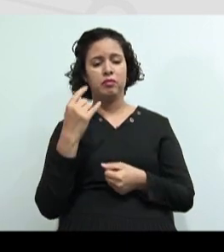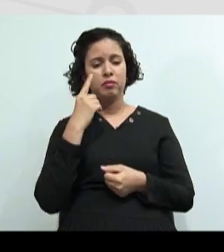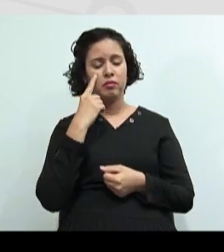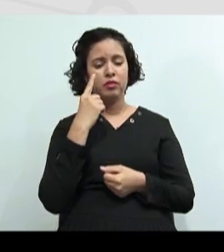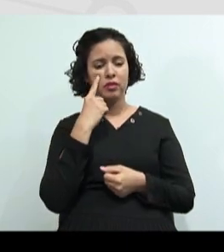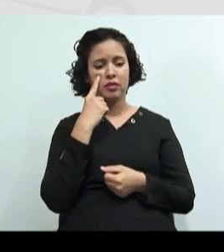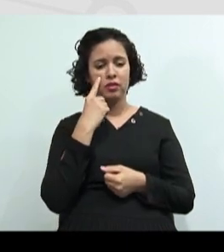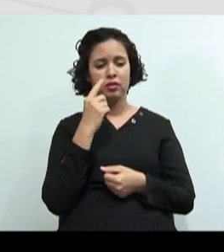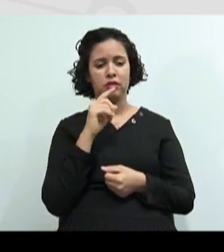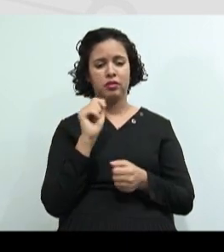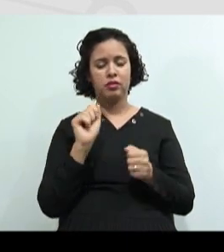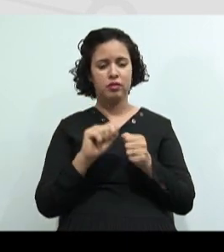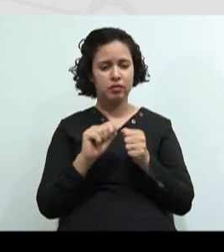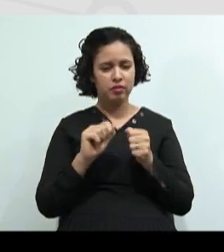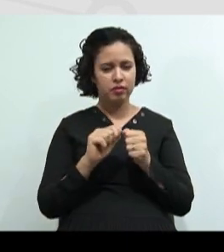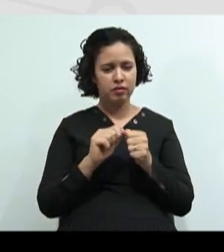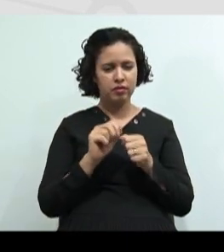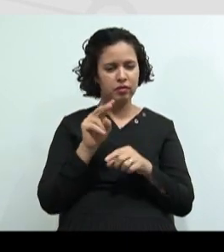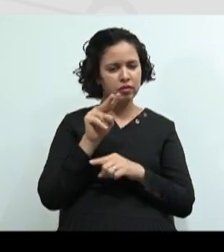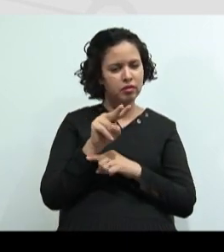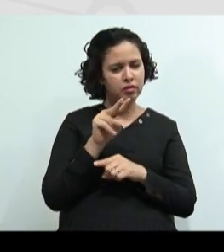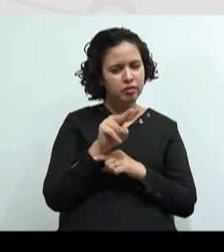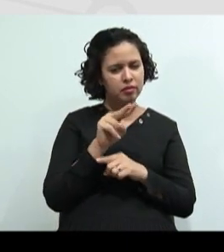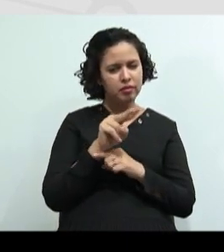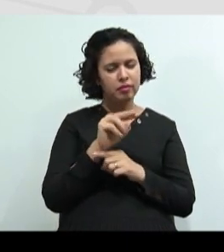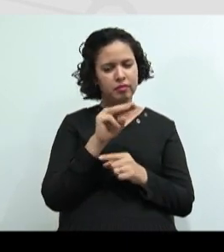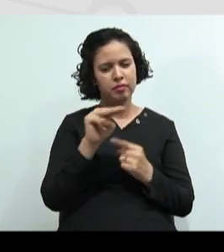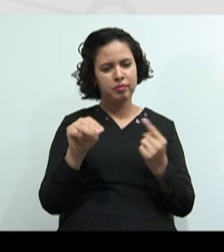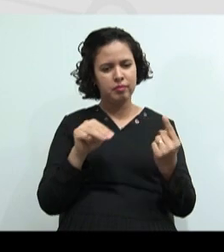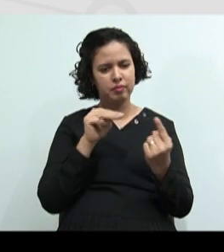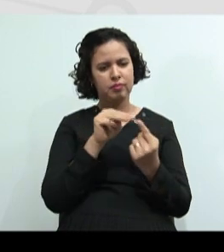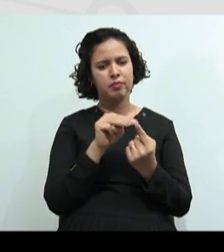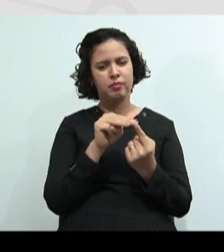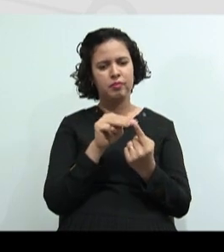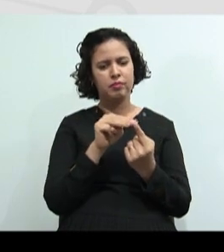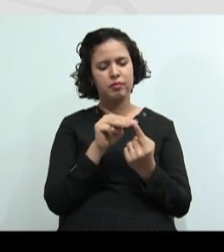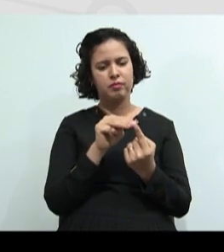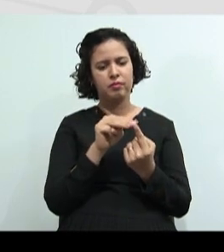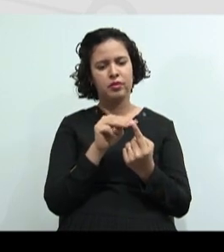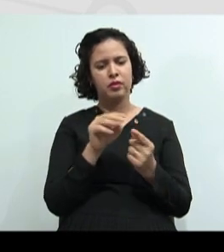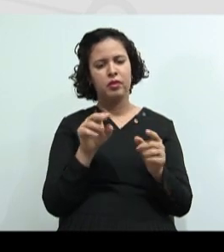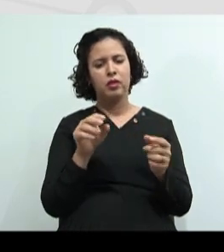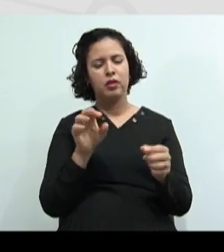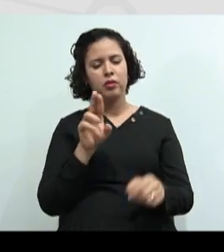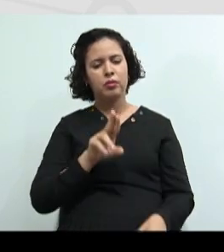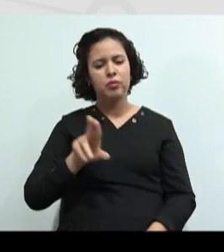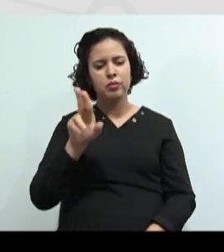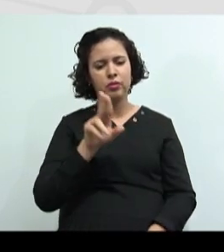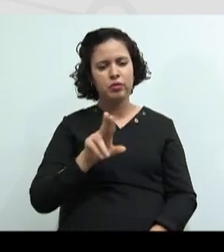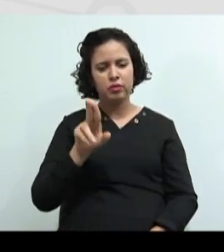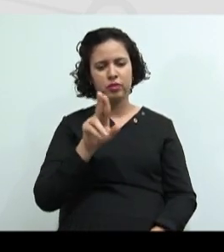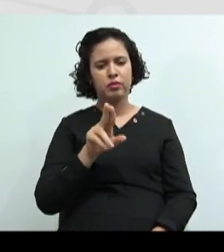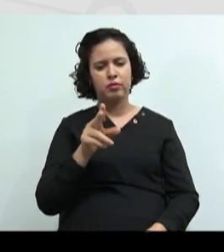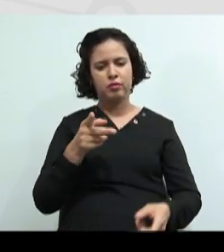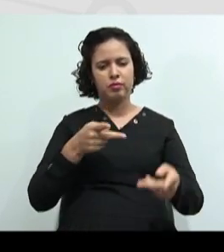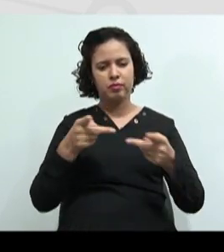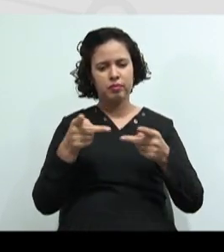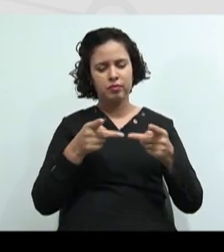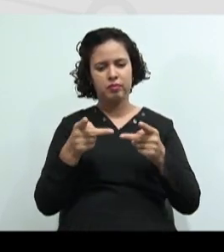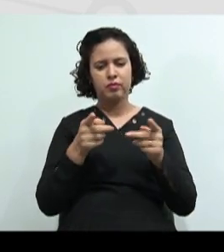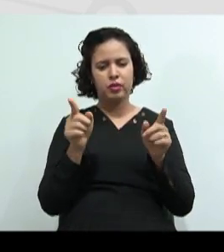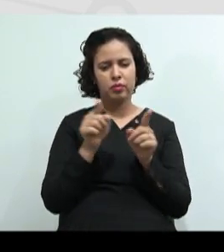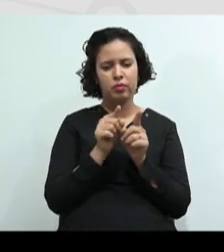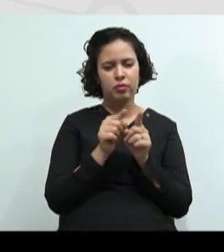ver. Realizar o acompanhamento das metas previstas por meio de um plano de curto, médio ou